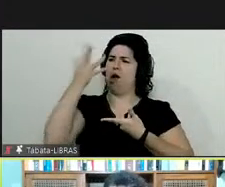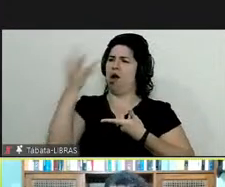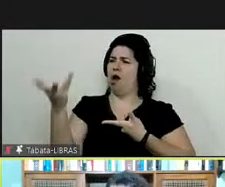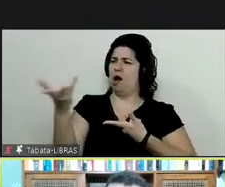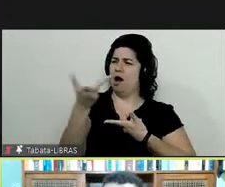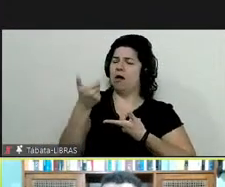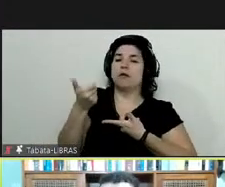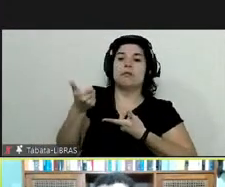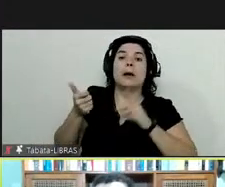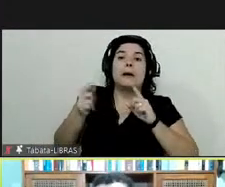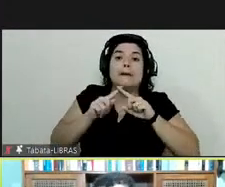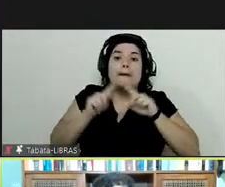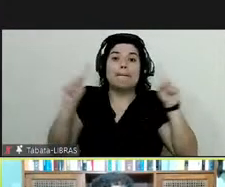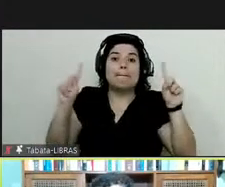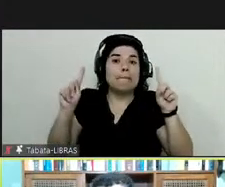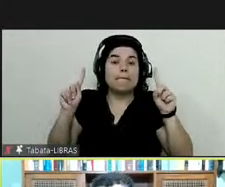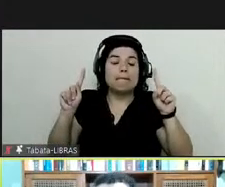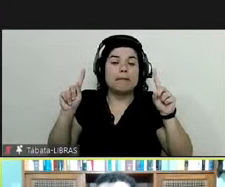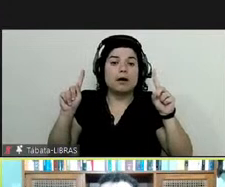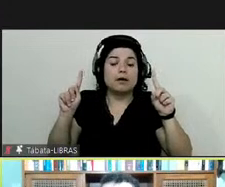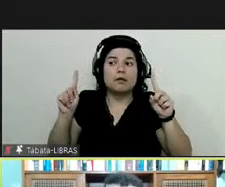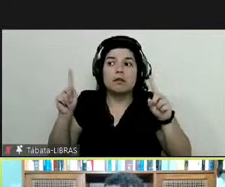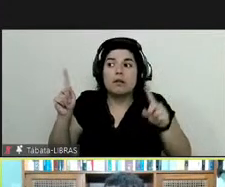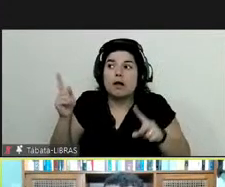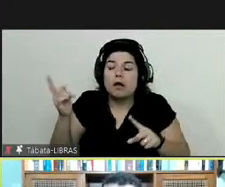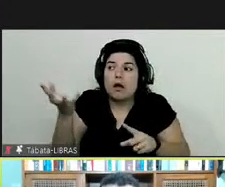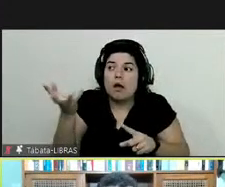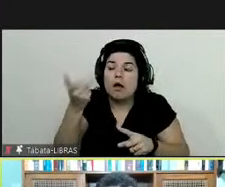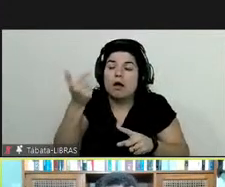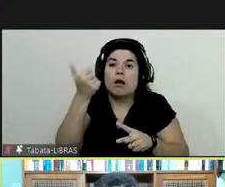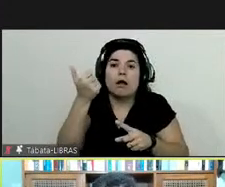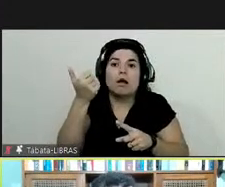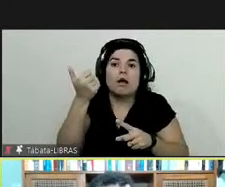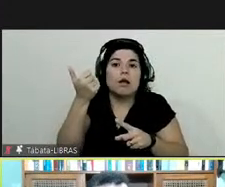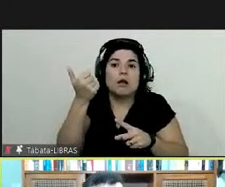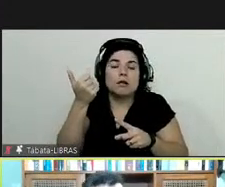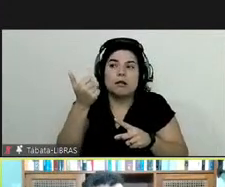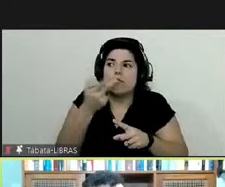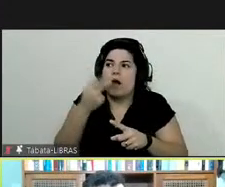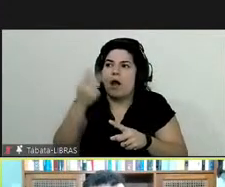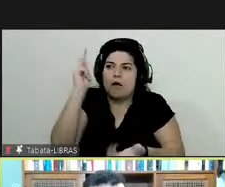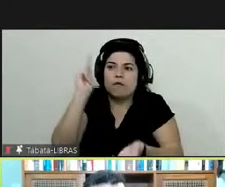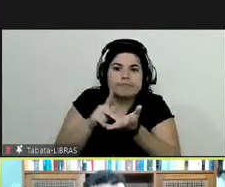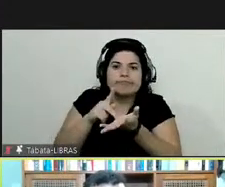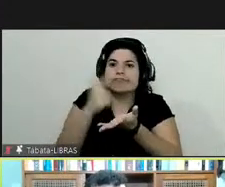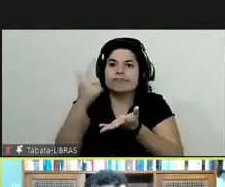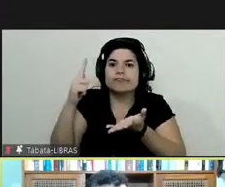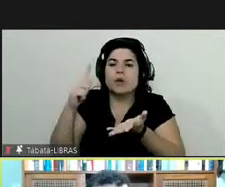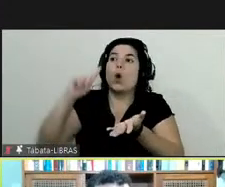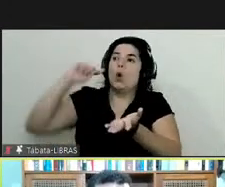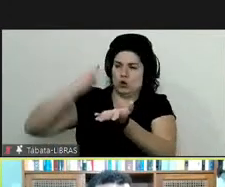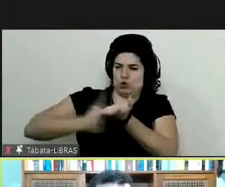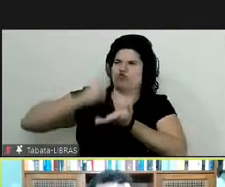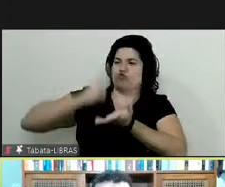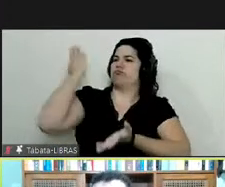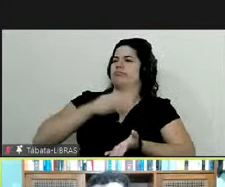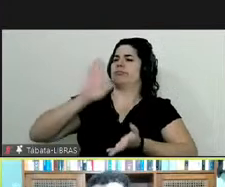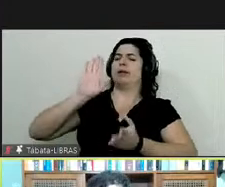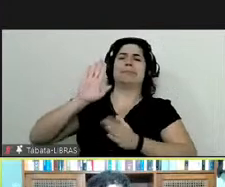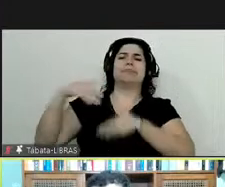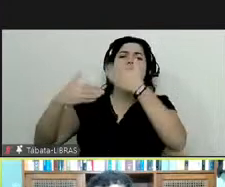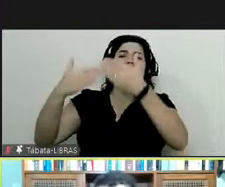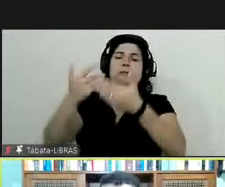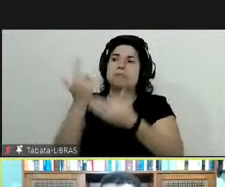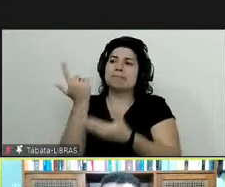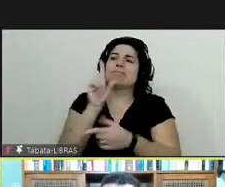das contas falavam coisas que não eram minimamente críveis ou mais do que isso né não falavam e não prometiam coisas que poderiam levar